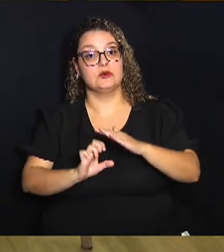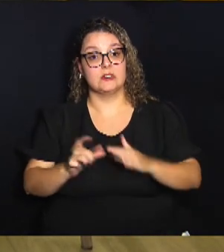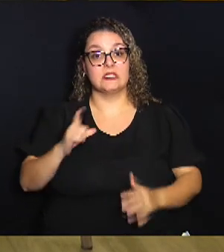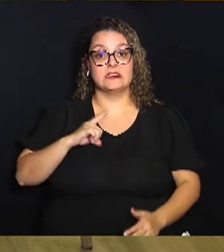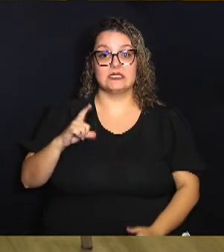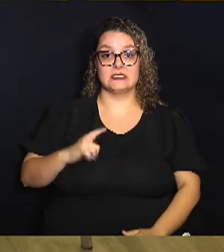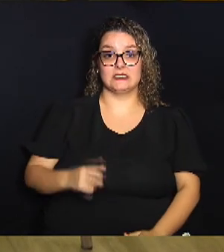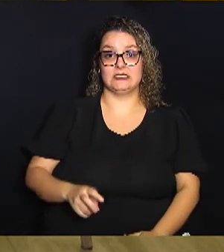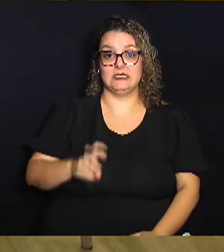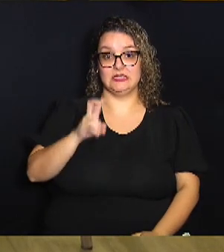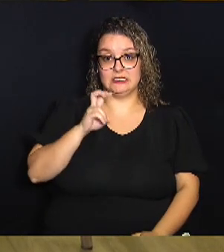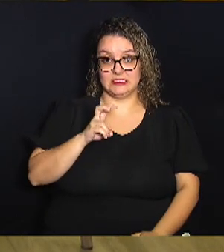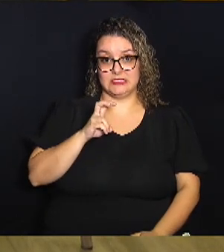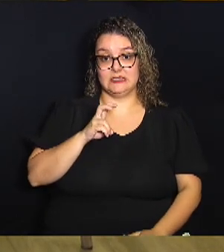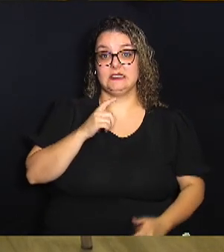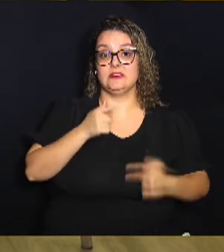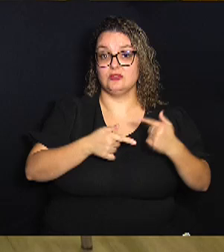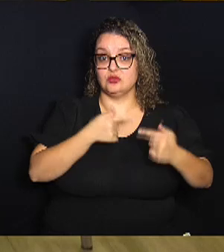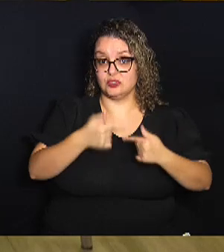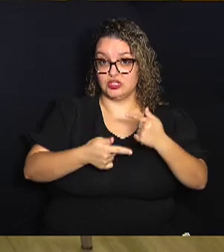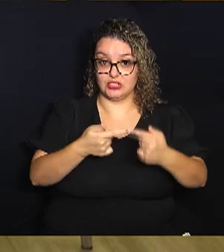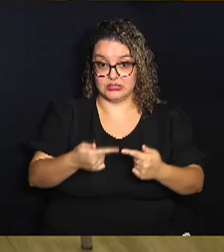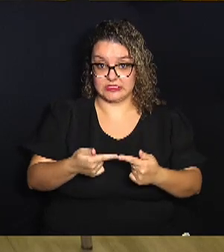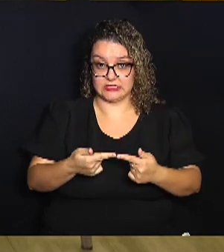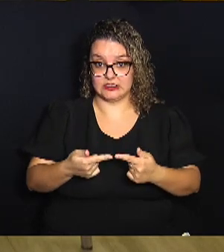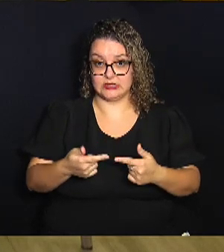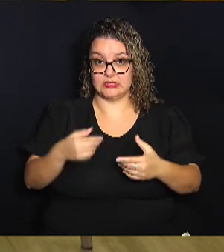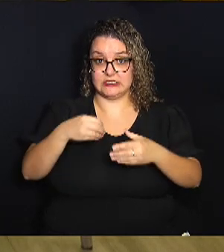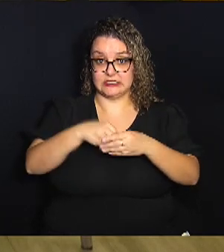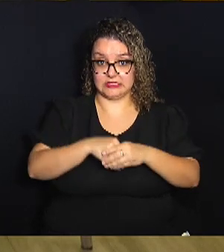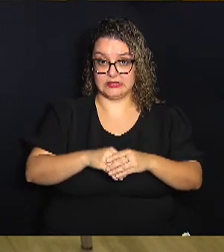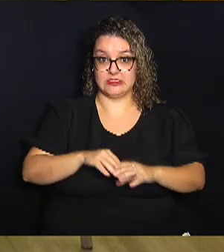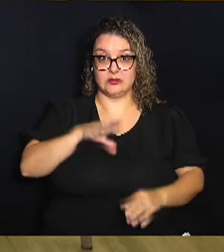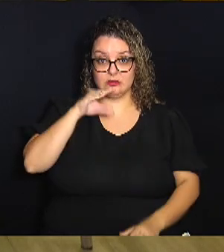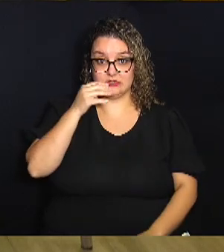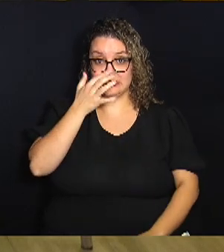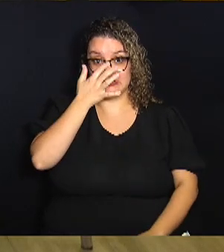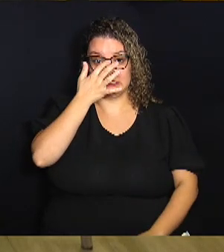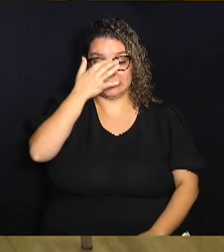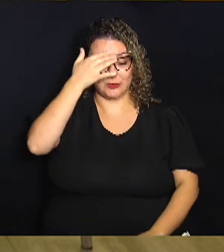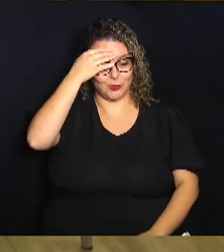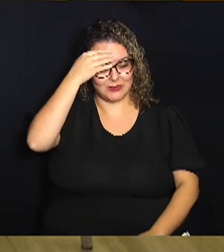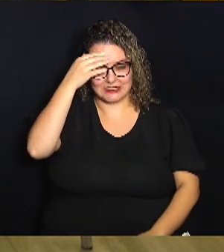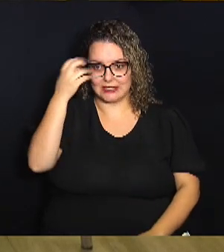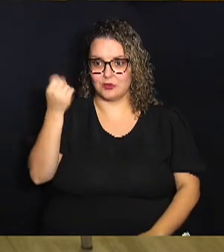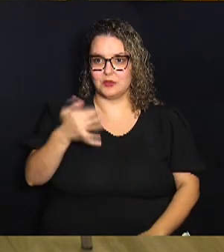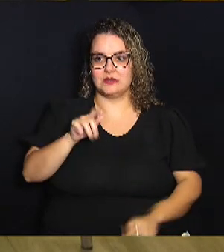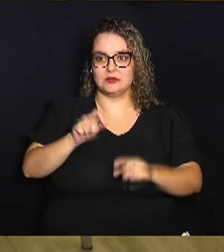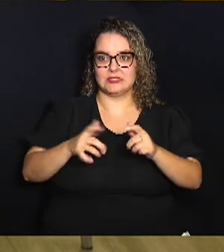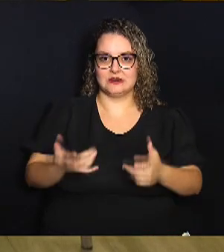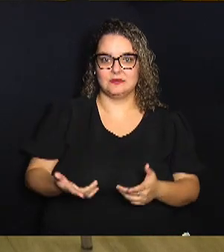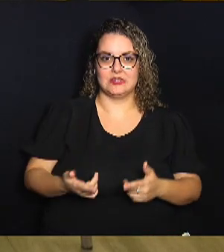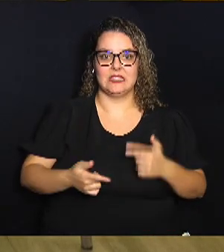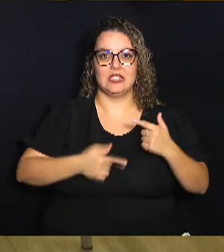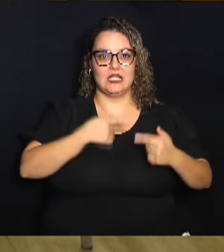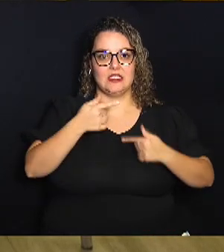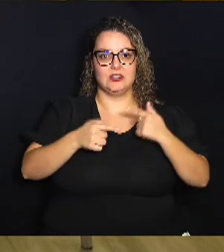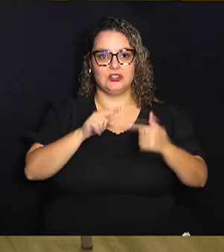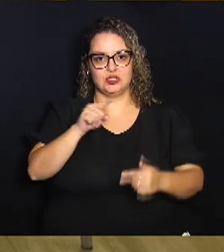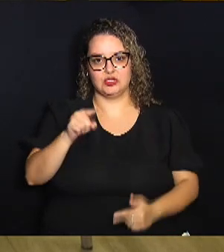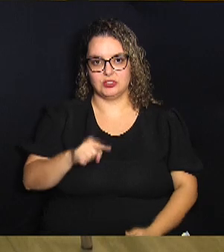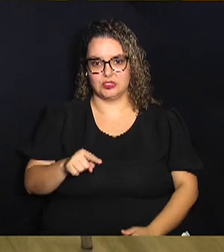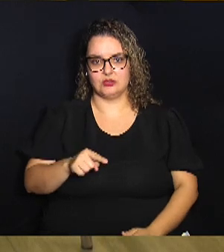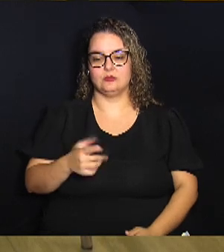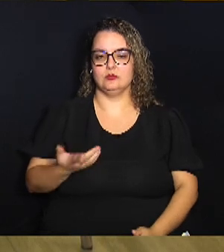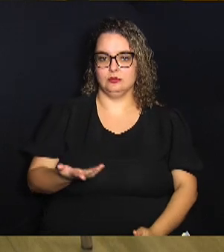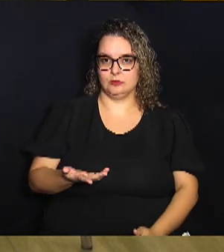até 5 gerações no seu corpo de funcionários. Olha quanta gente, né? A geração Z está fazendo